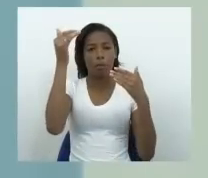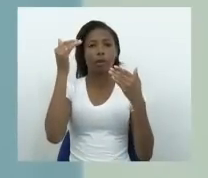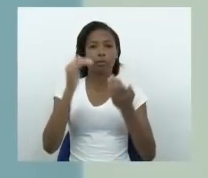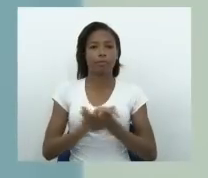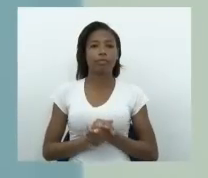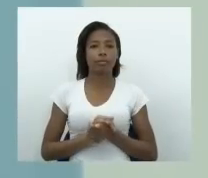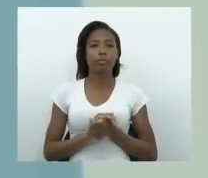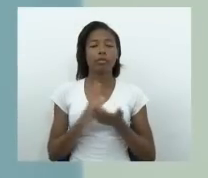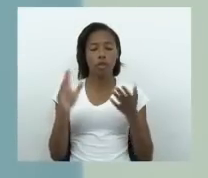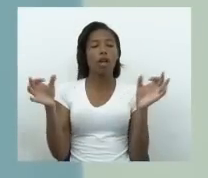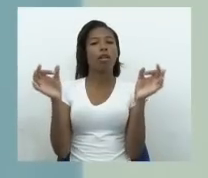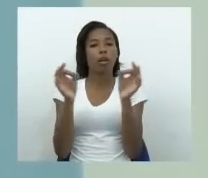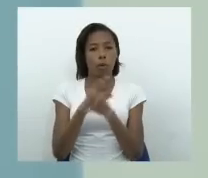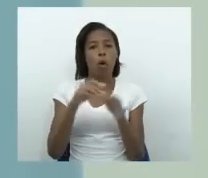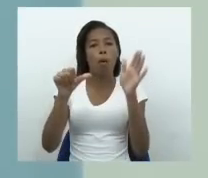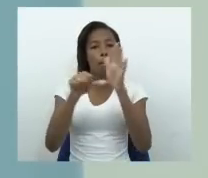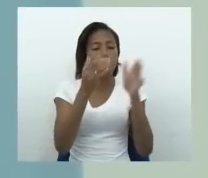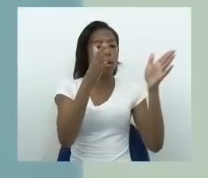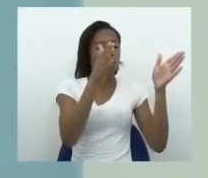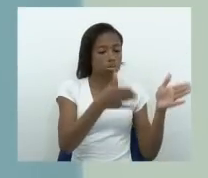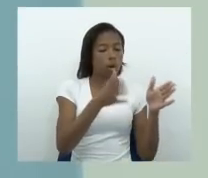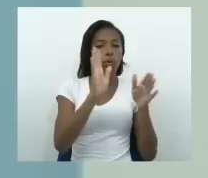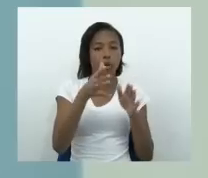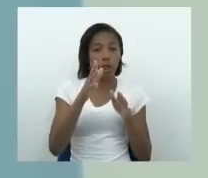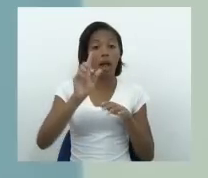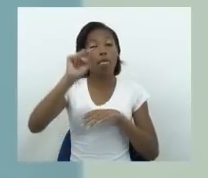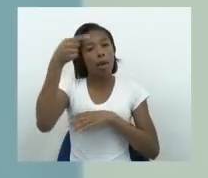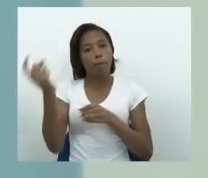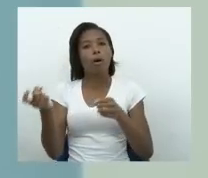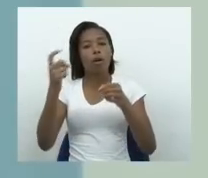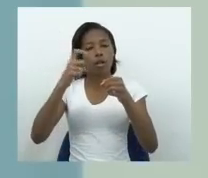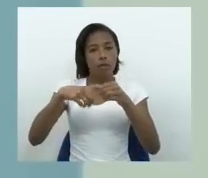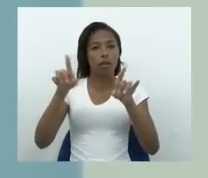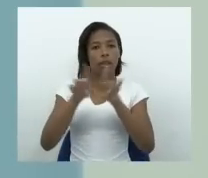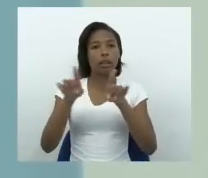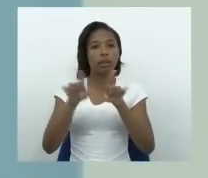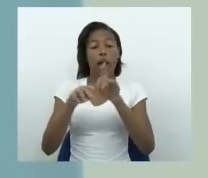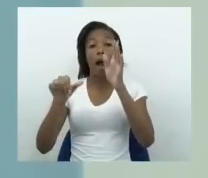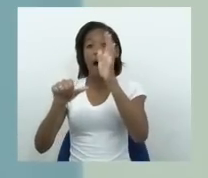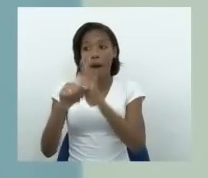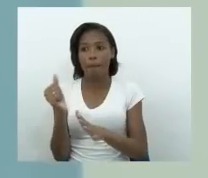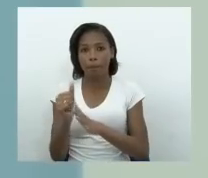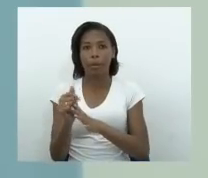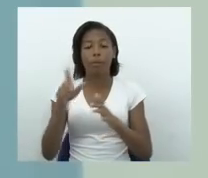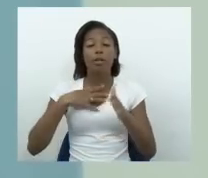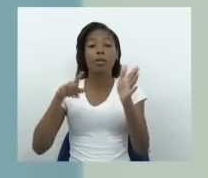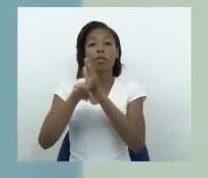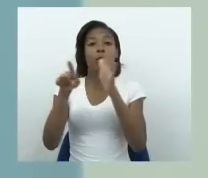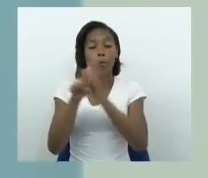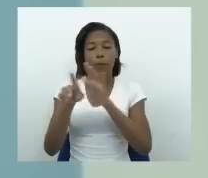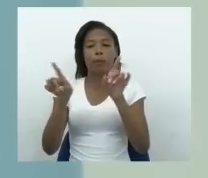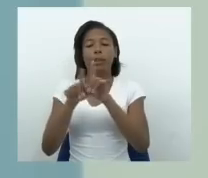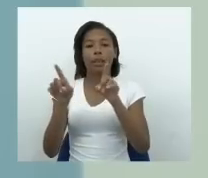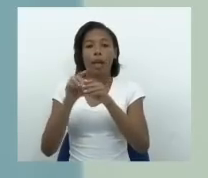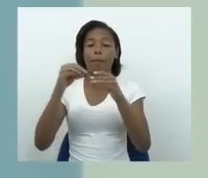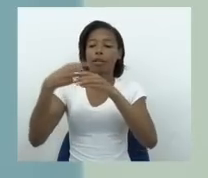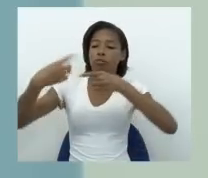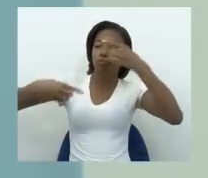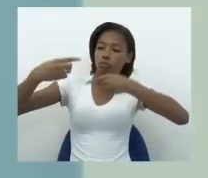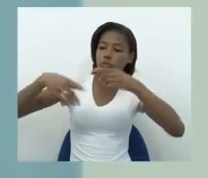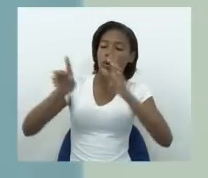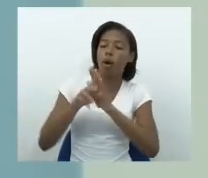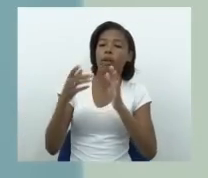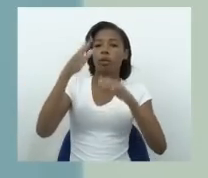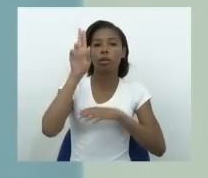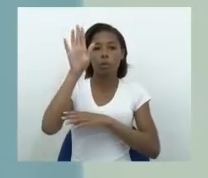E assim fechamos então o primeiro bloco. Na volta, no próximo bloco, teremos a primeira rodada de perguntas entre candidatos. Voltamos